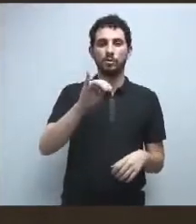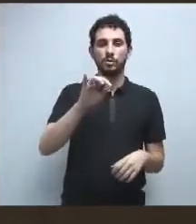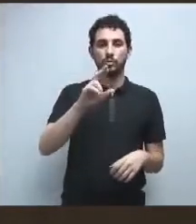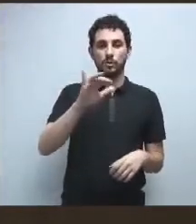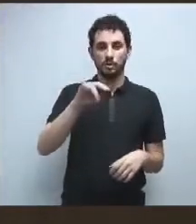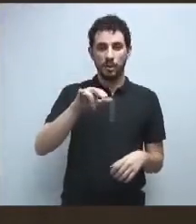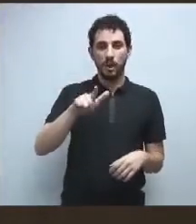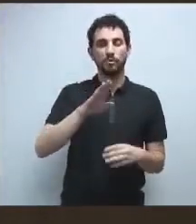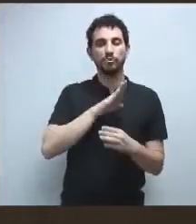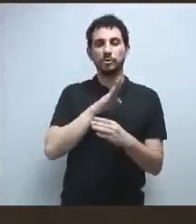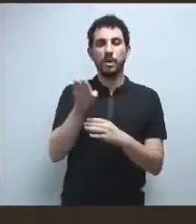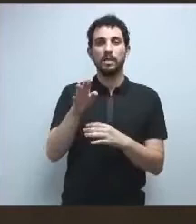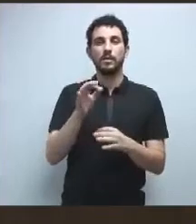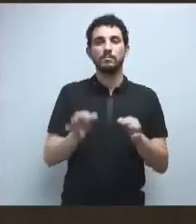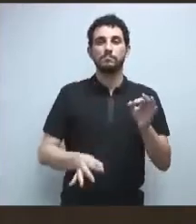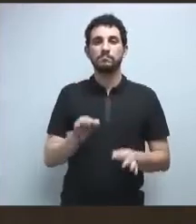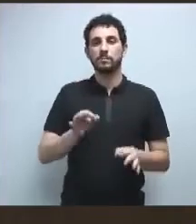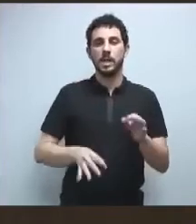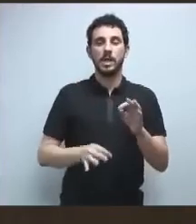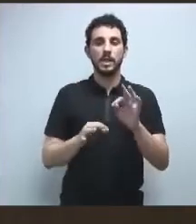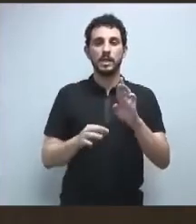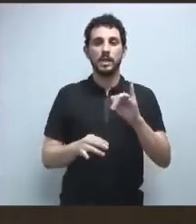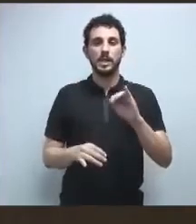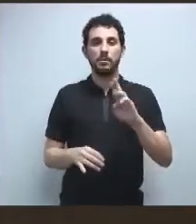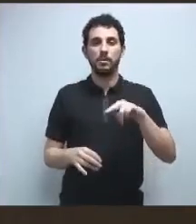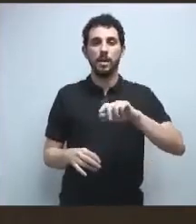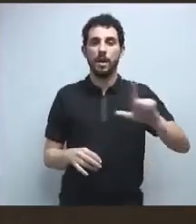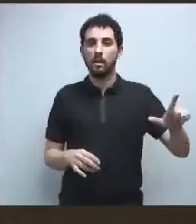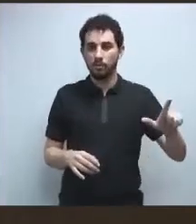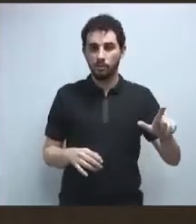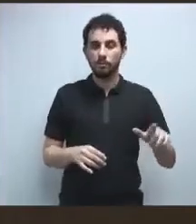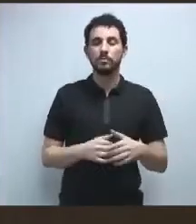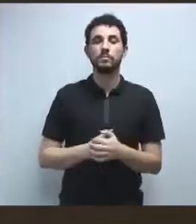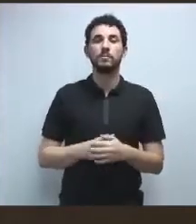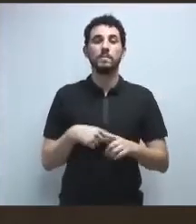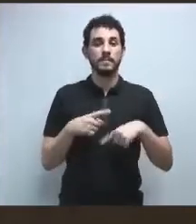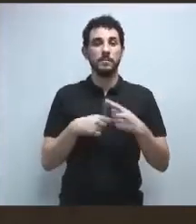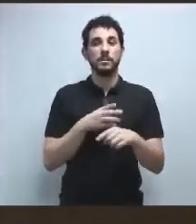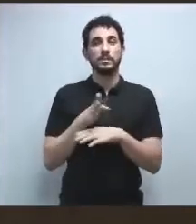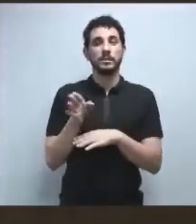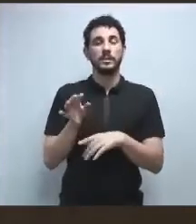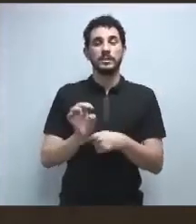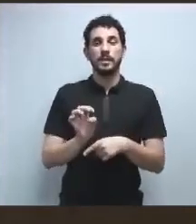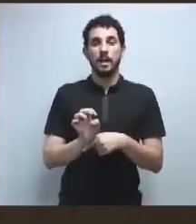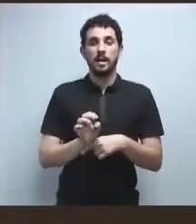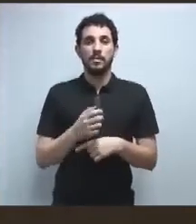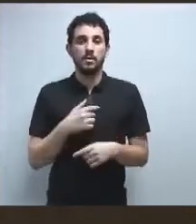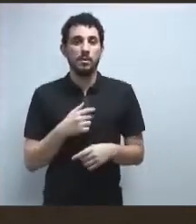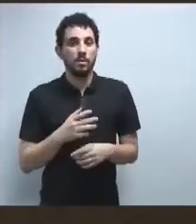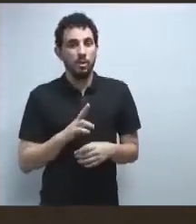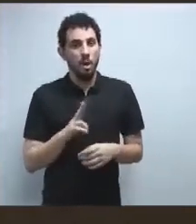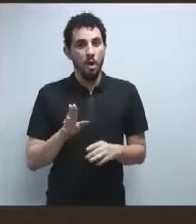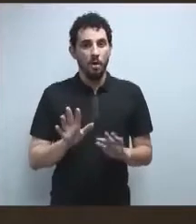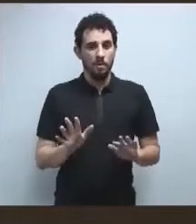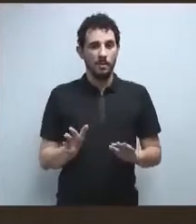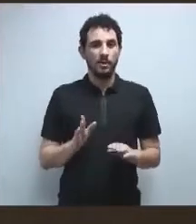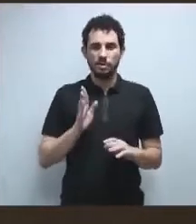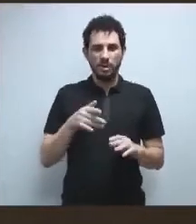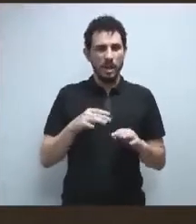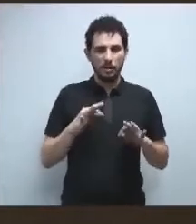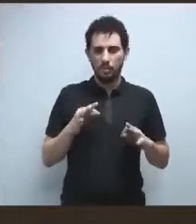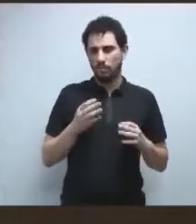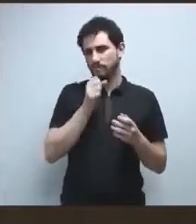justiça tivemos num outro estado que eu não vou declinar o nome a embora já esteja tudo